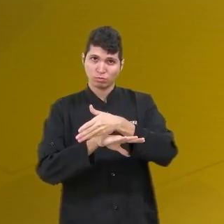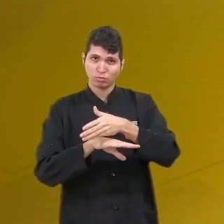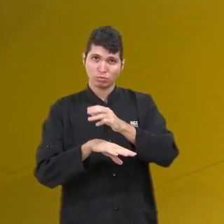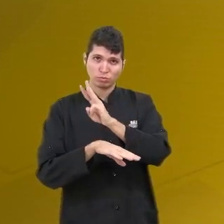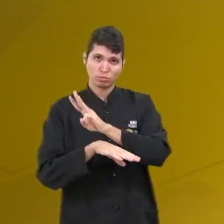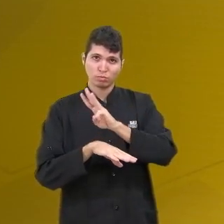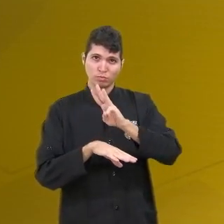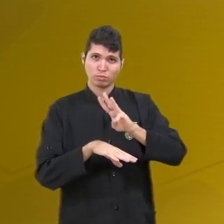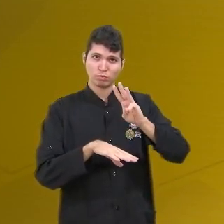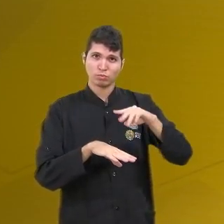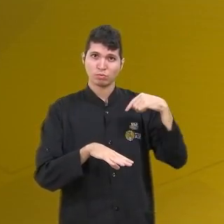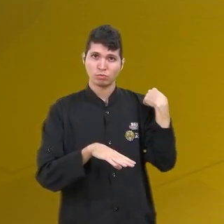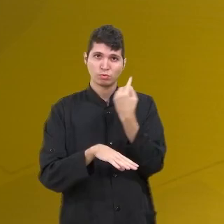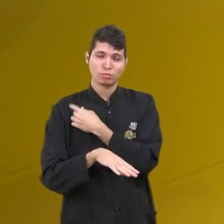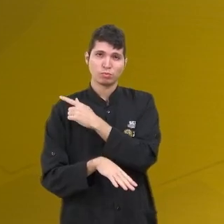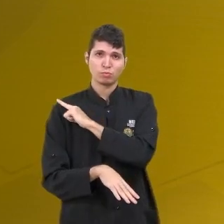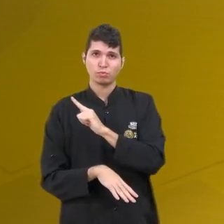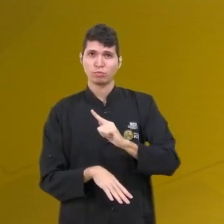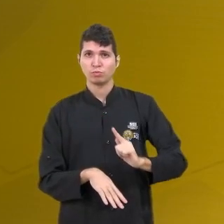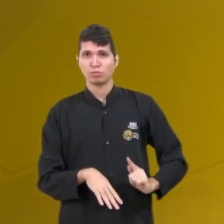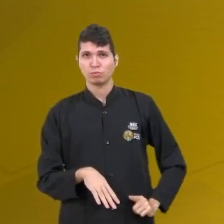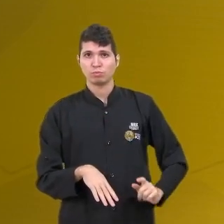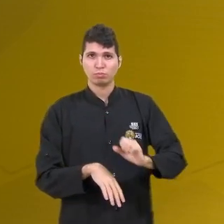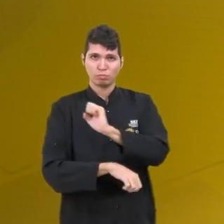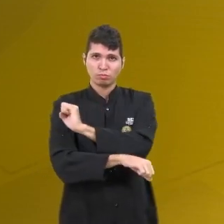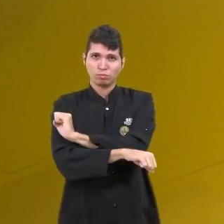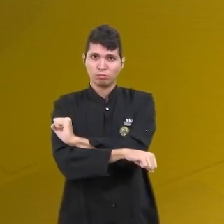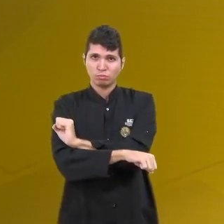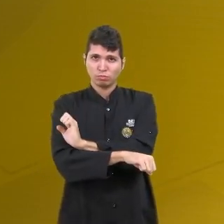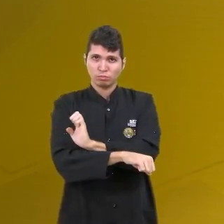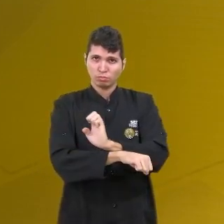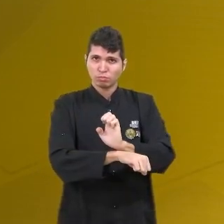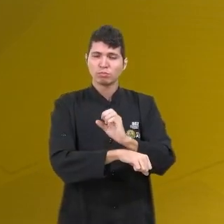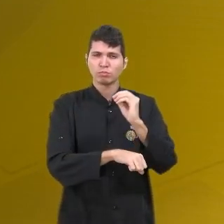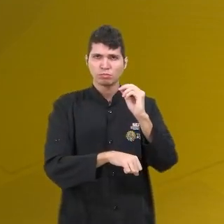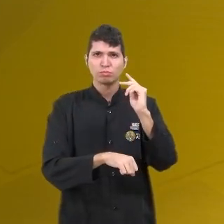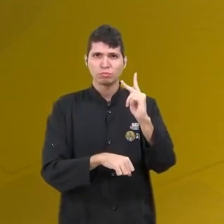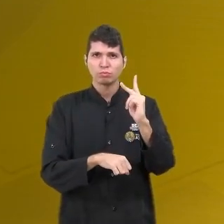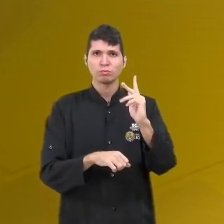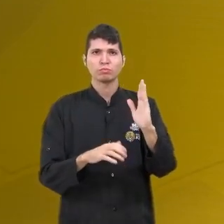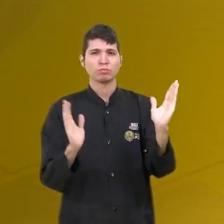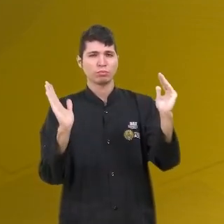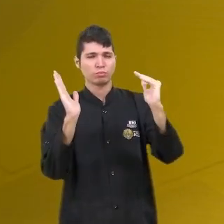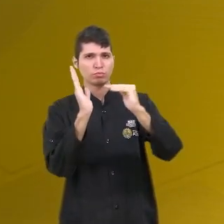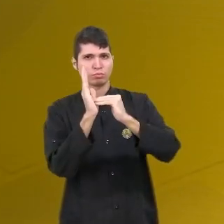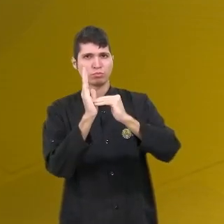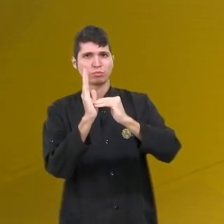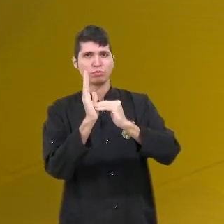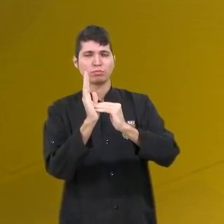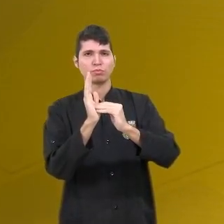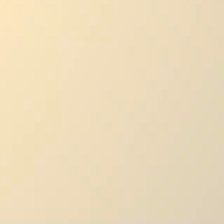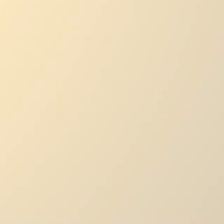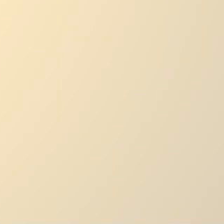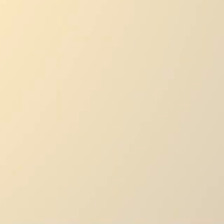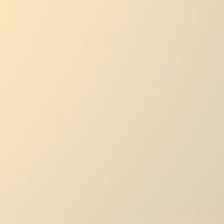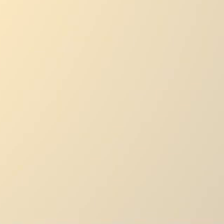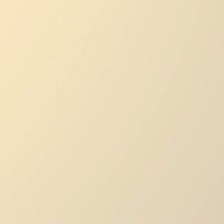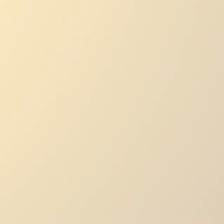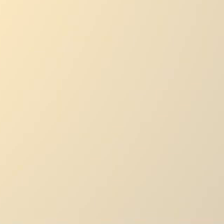do nosso governo, da nossa Secretaria de Educação. Ok? Até mais. Fiquem com Deus.